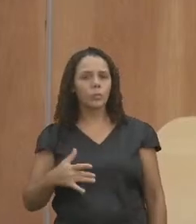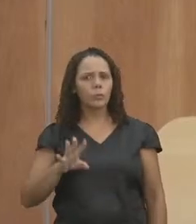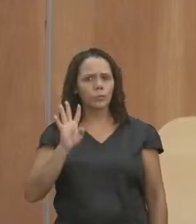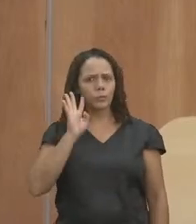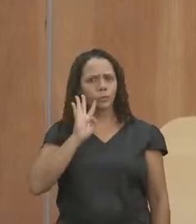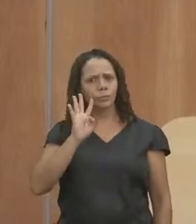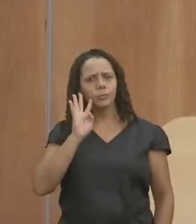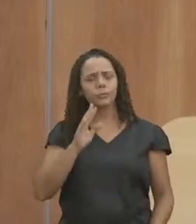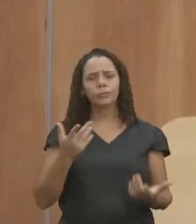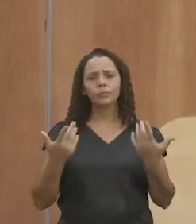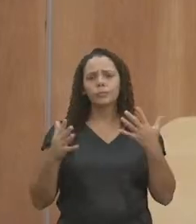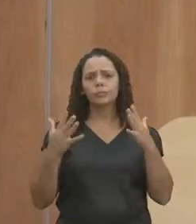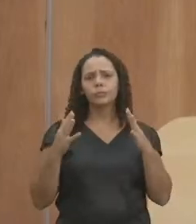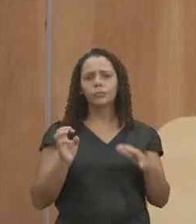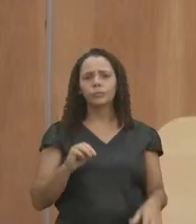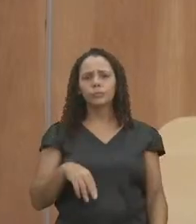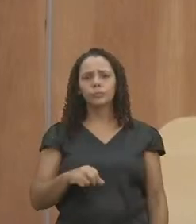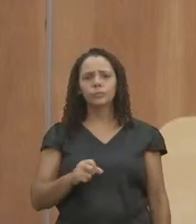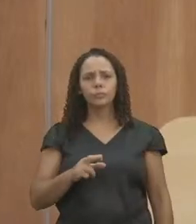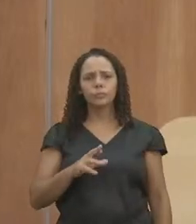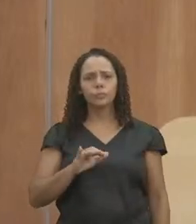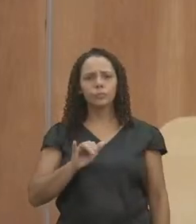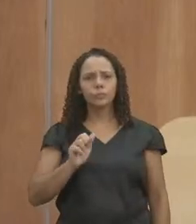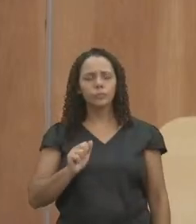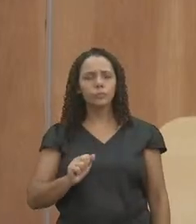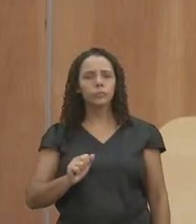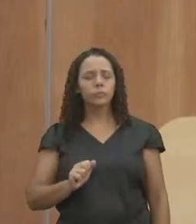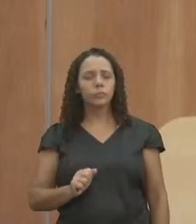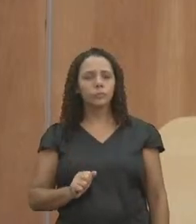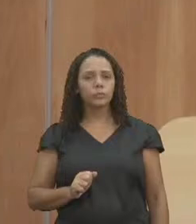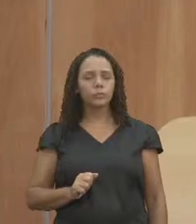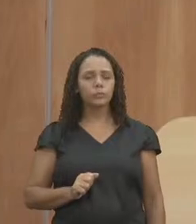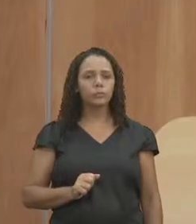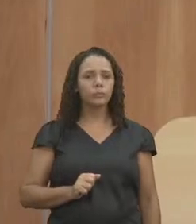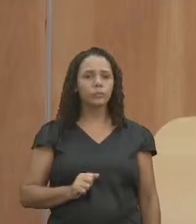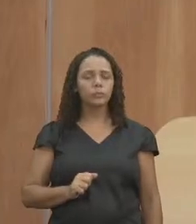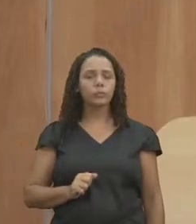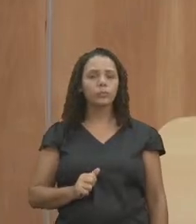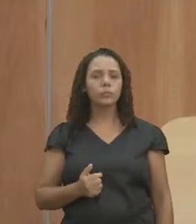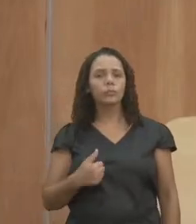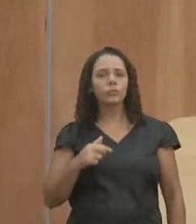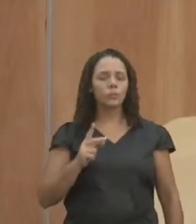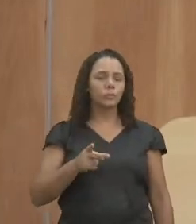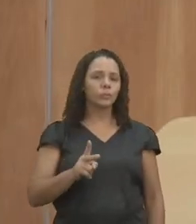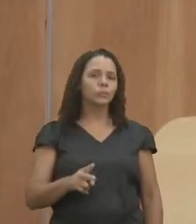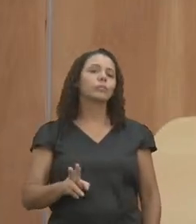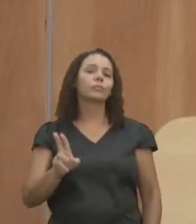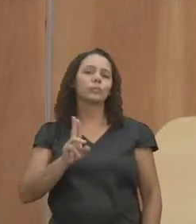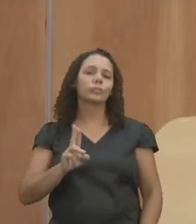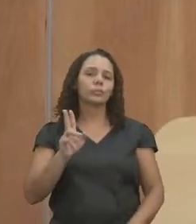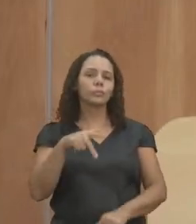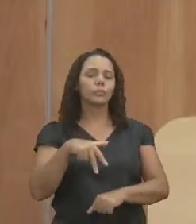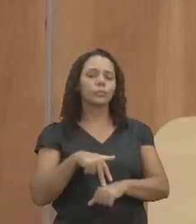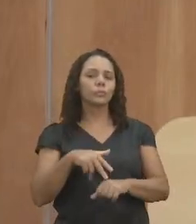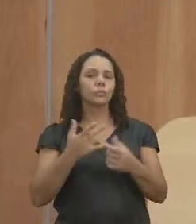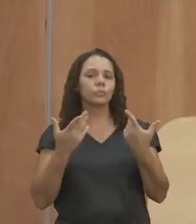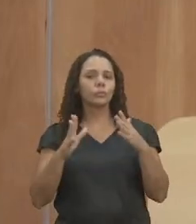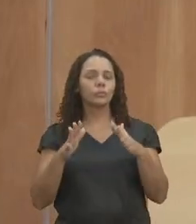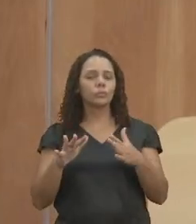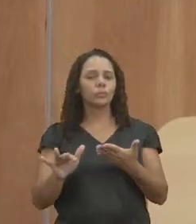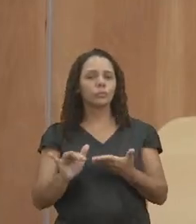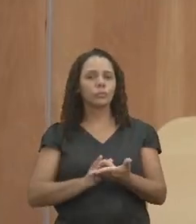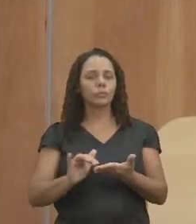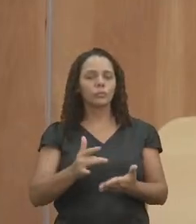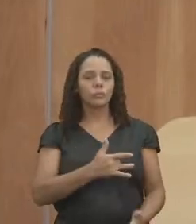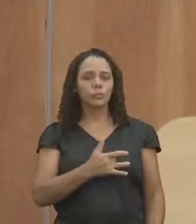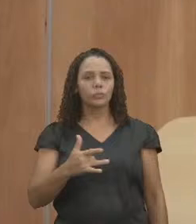uma vez parabenizar a doutora Márcia, já virou inclusive uma rotina aqui eu utilizar o tema livre para parabenizar a Secretaria de Saúde.